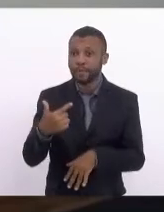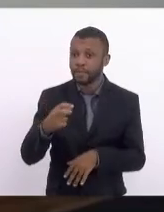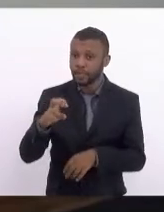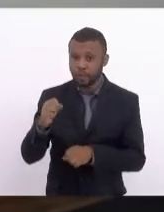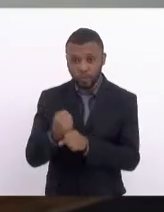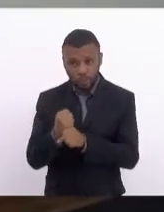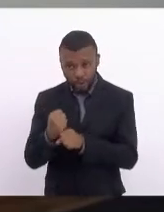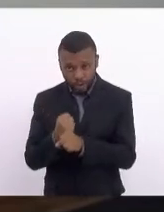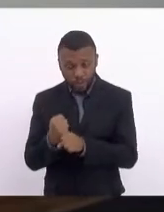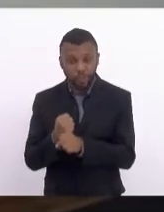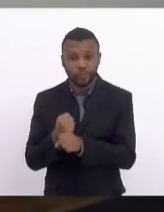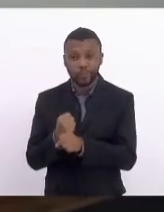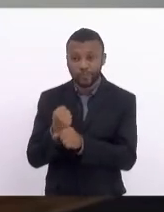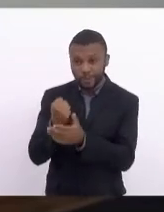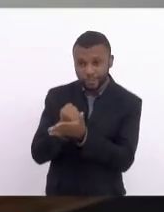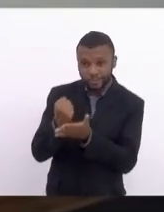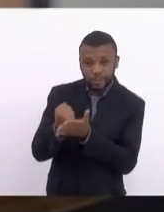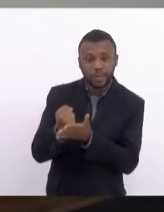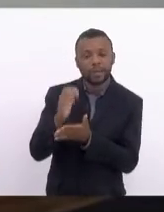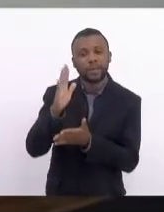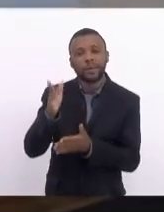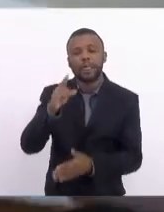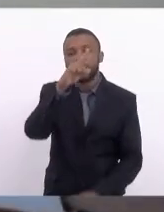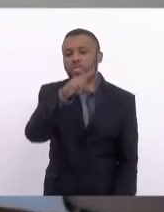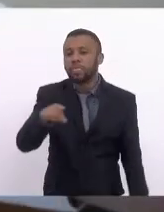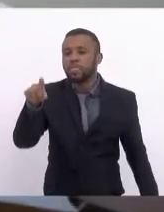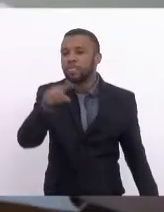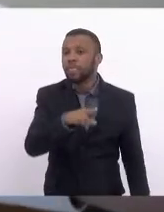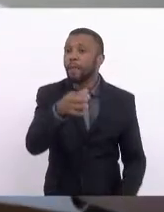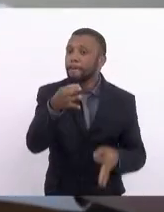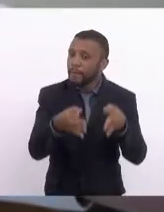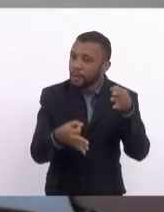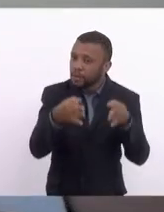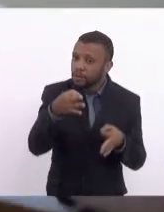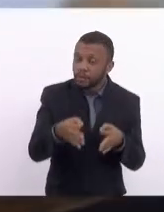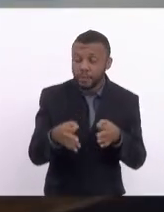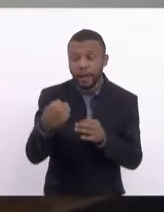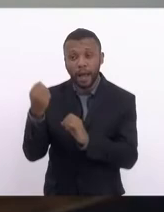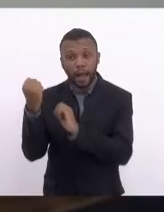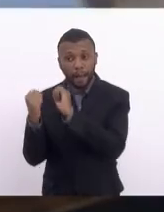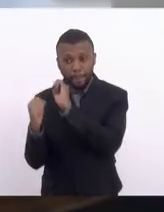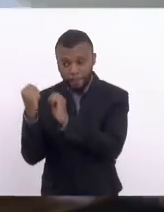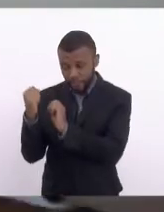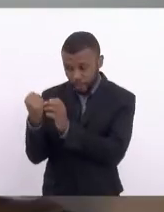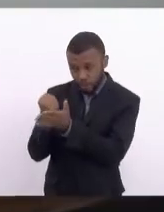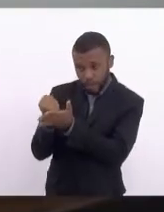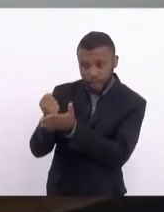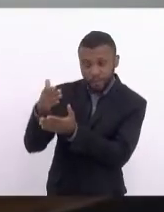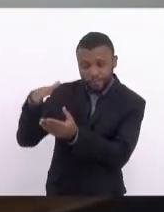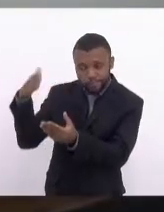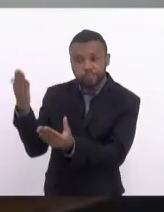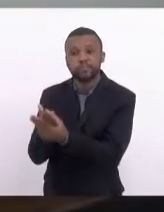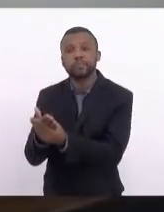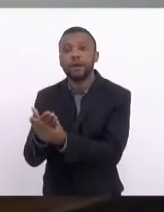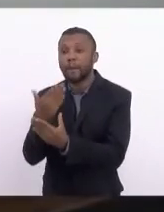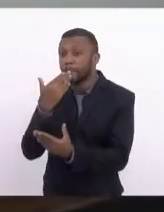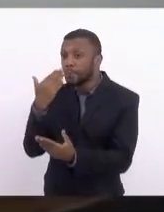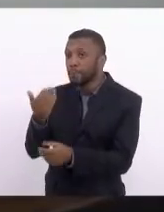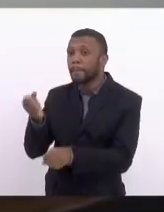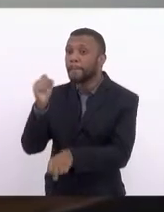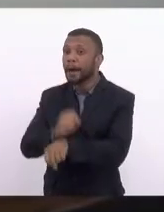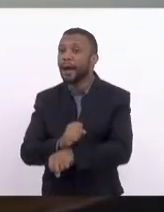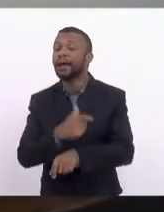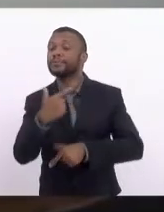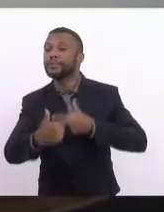já declarada nula pela Justiça, a concessionária já tendo entrado na Justiça para parar de prestar o serviço, a Defensoria já tendo entrado